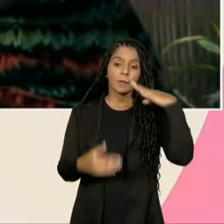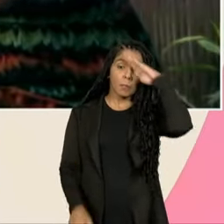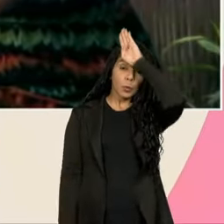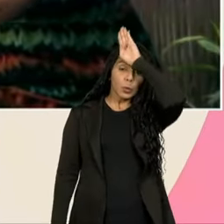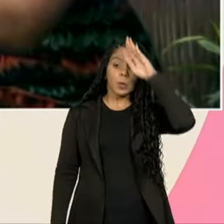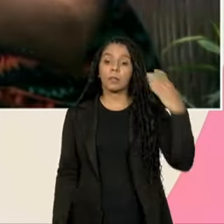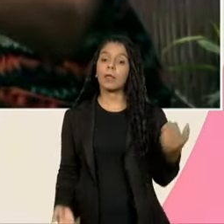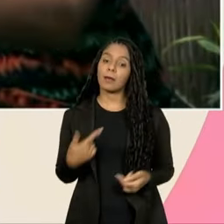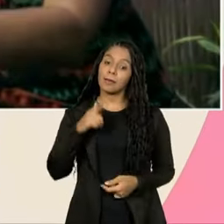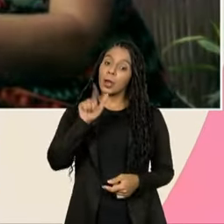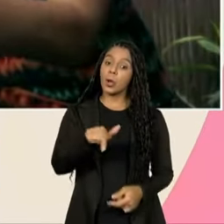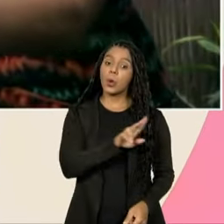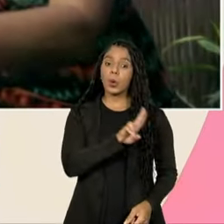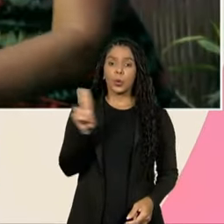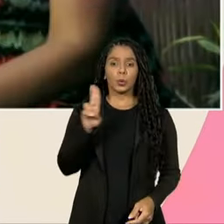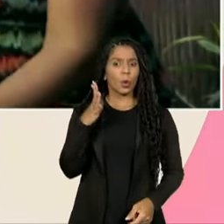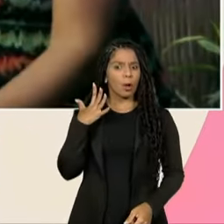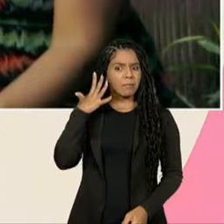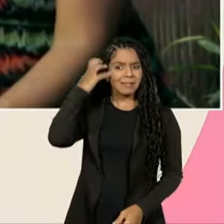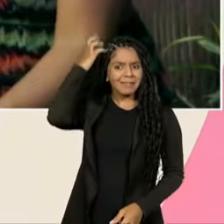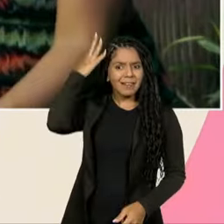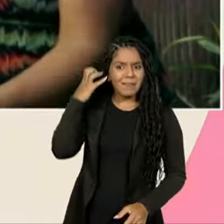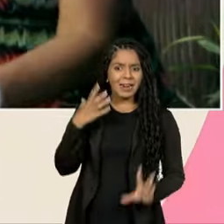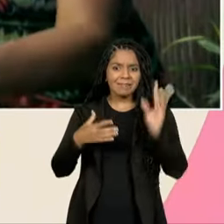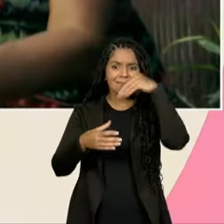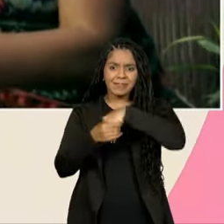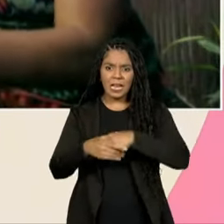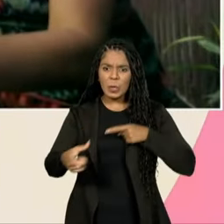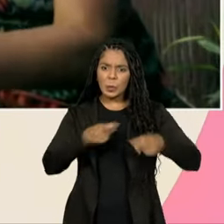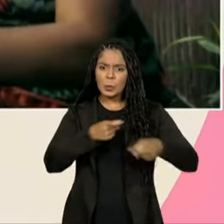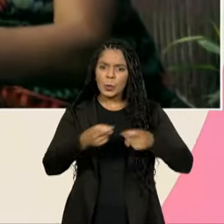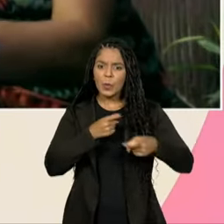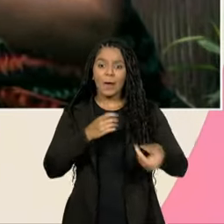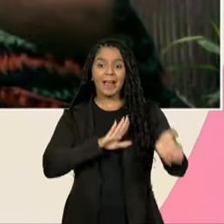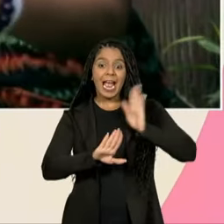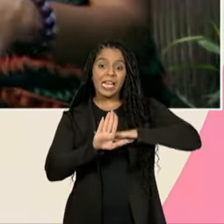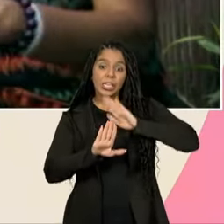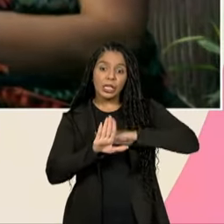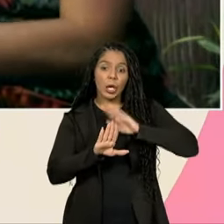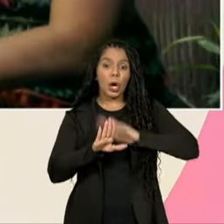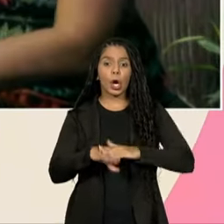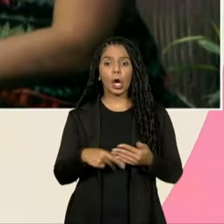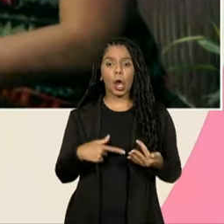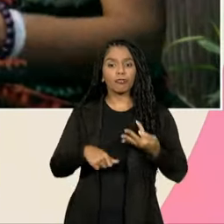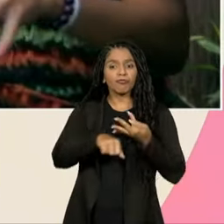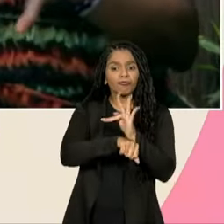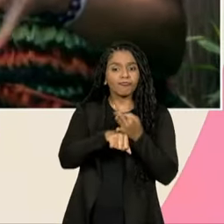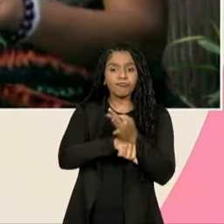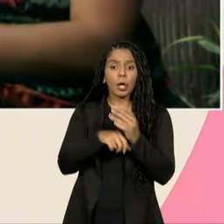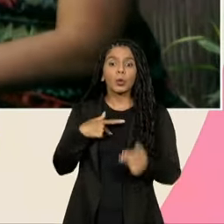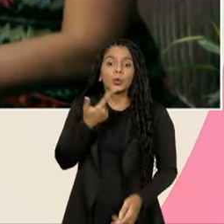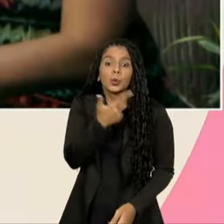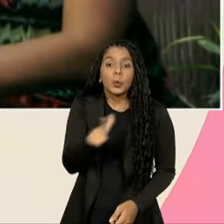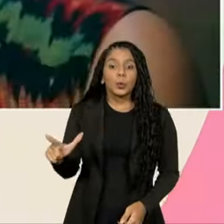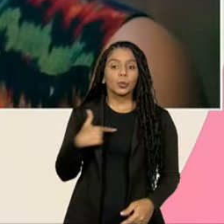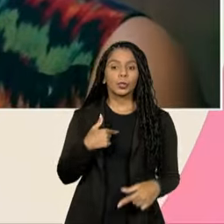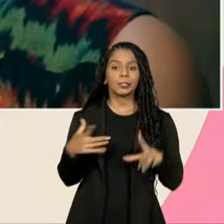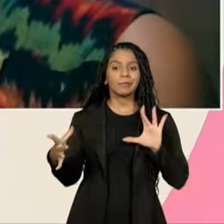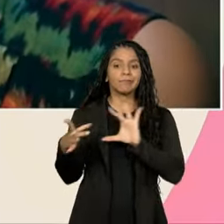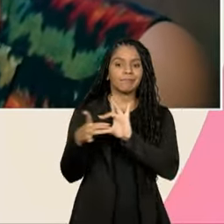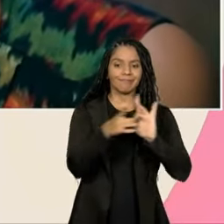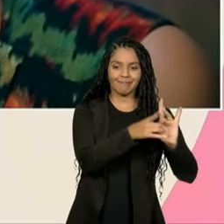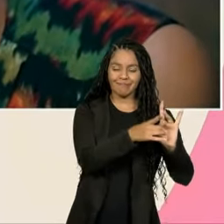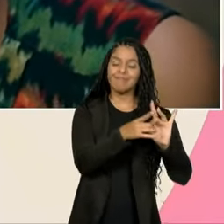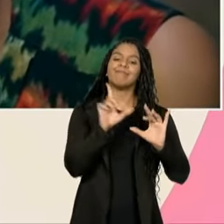Né? Isso, o nome da Marielle, no meio de uma guerra ideológica de fake news que nunca fez o menor sentido. Né? Aí o Moro